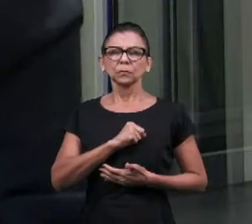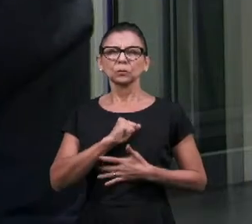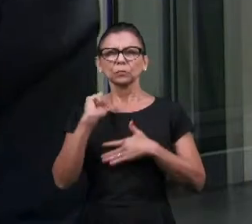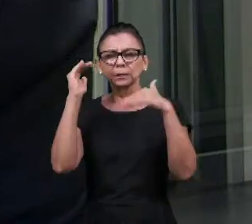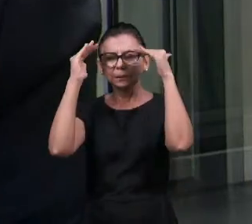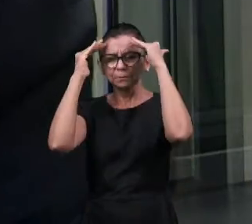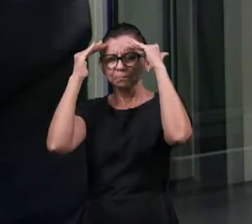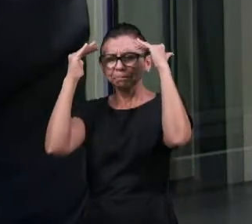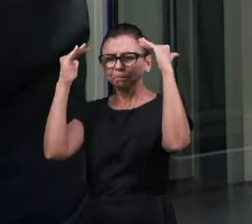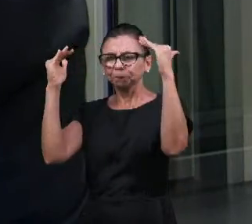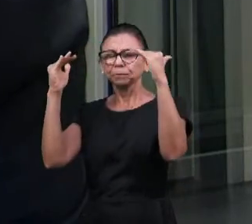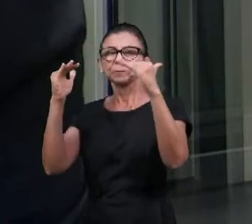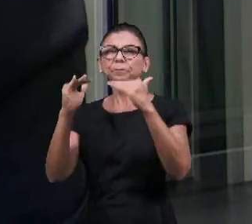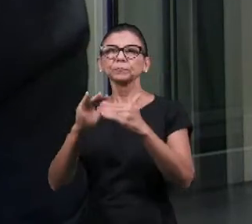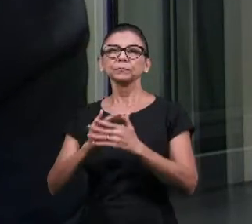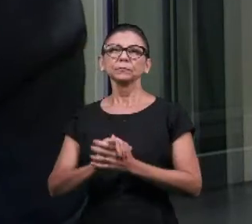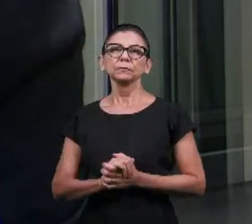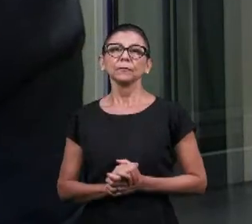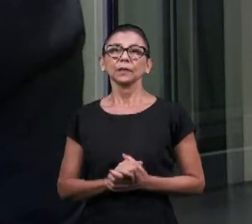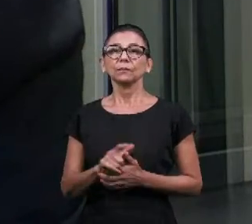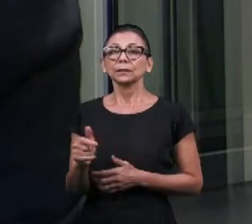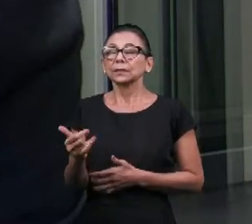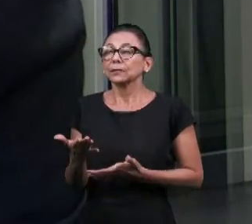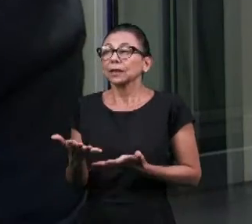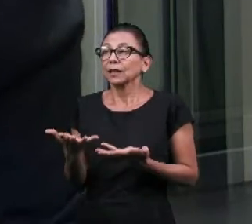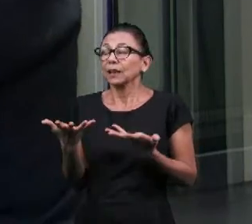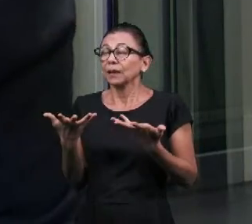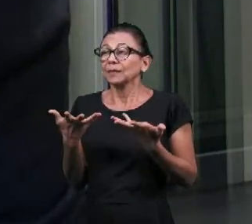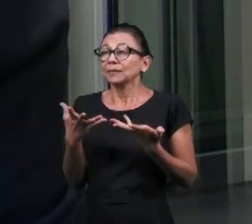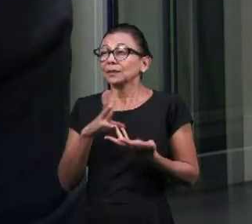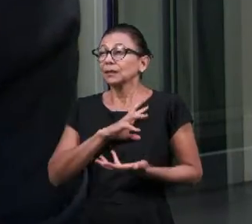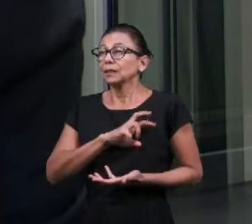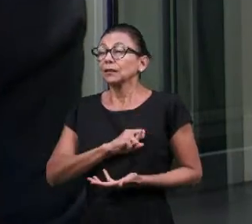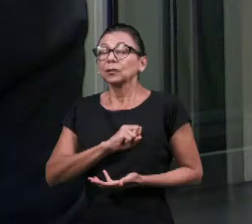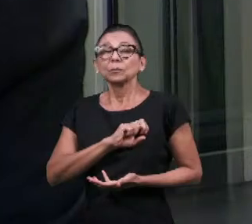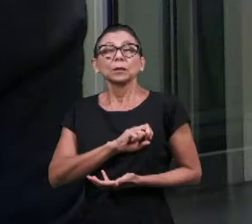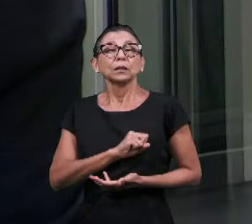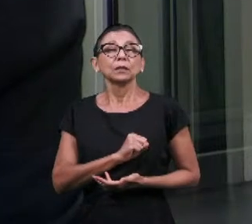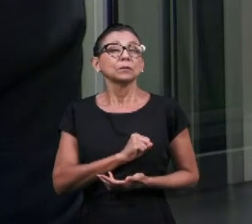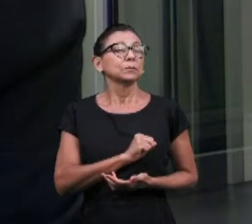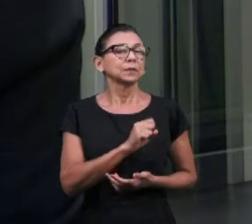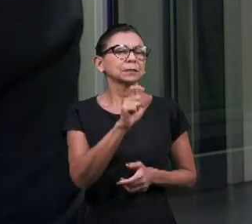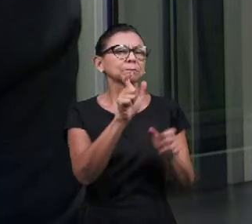olha, você se apaixona com as pessoas, com a